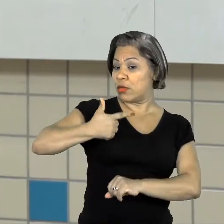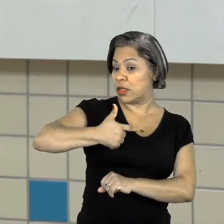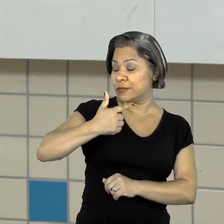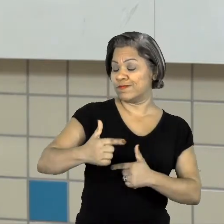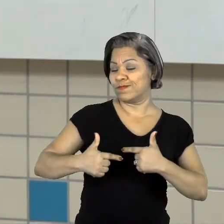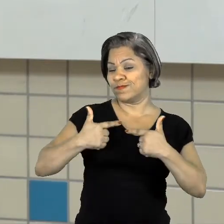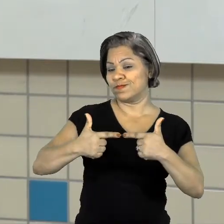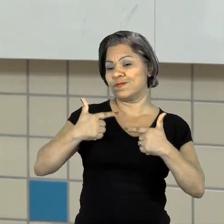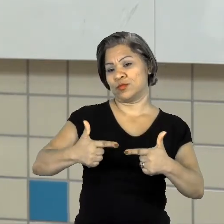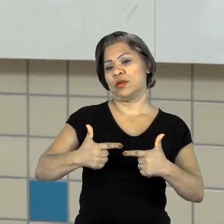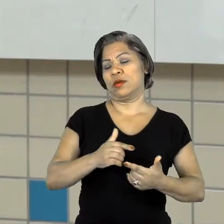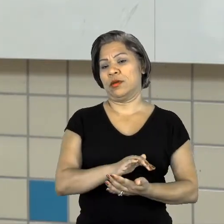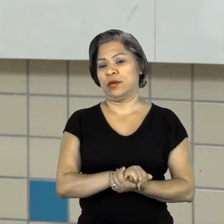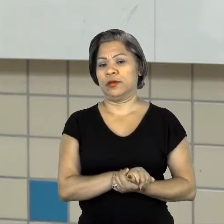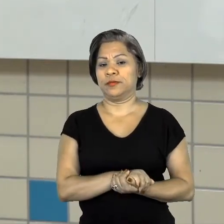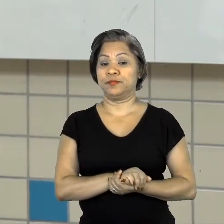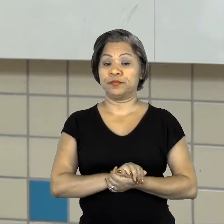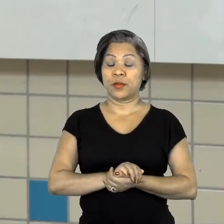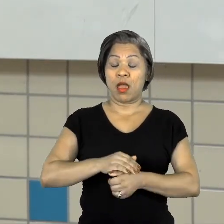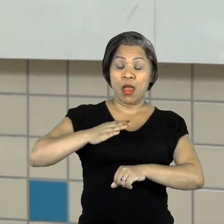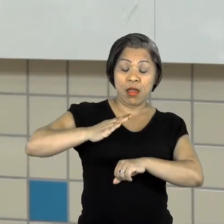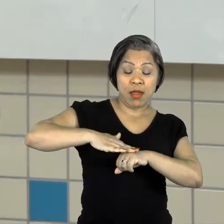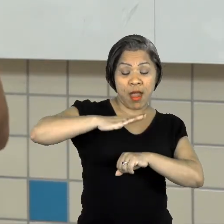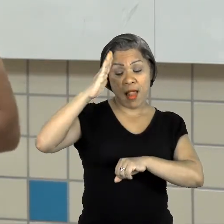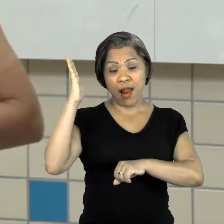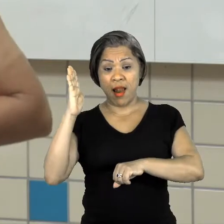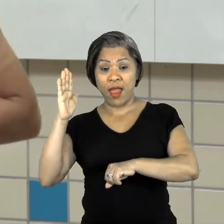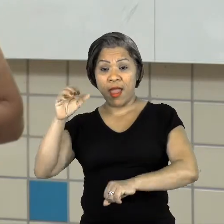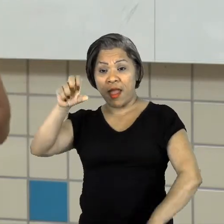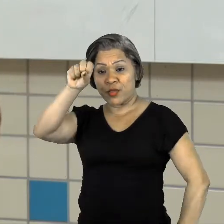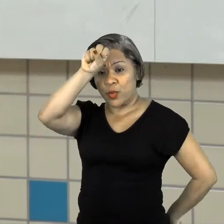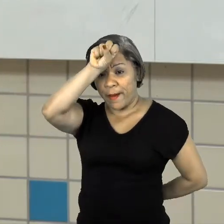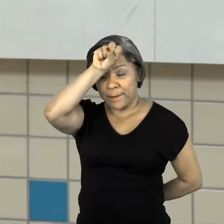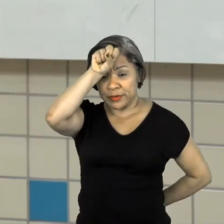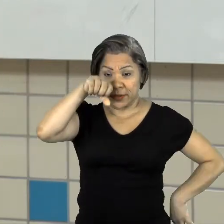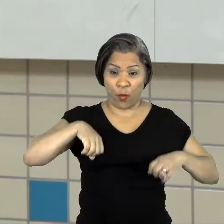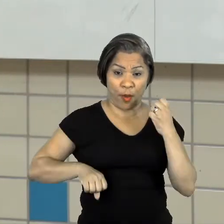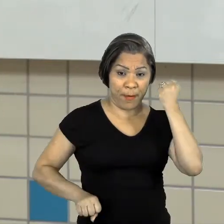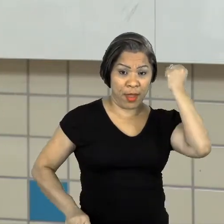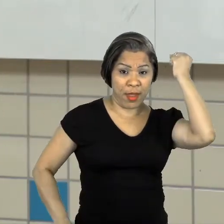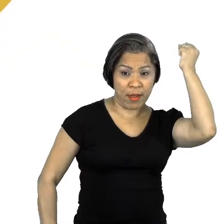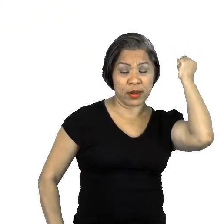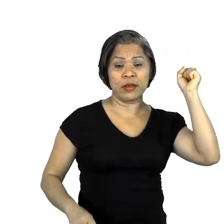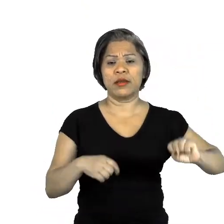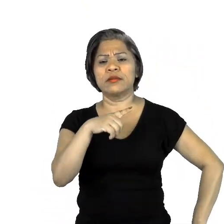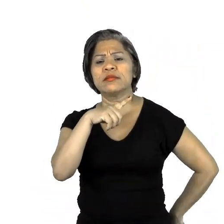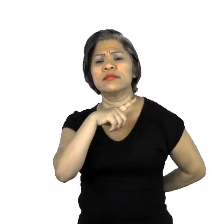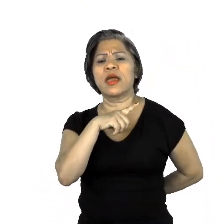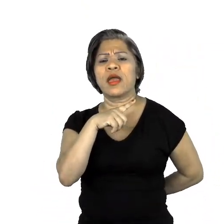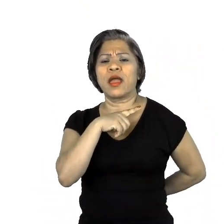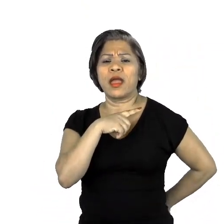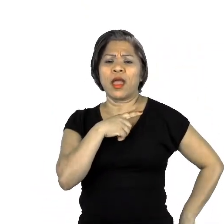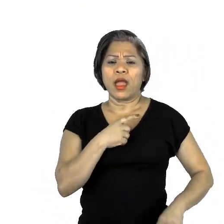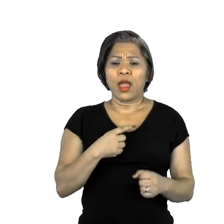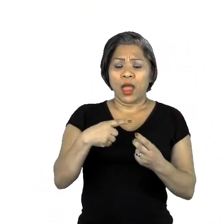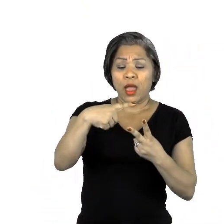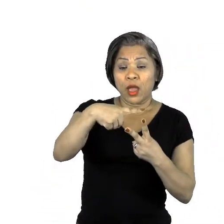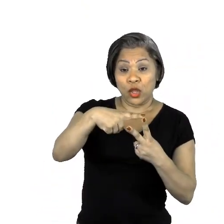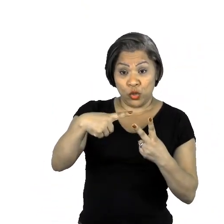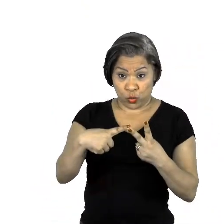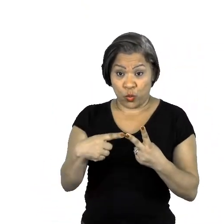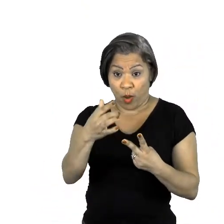E além do Capitão América, temos também aí duas personagens muito famosas,